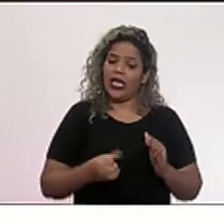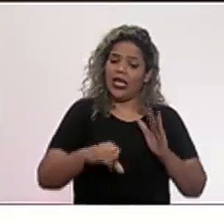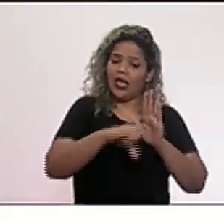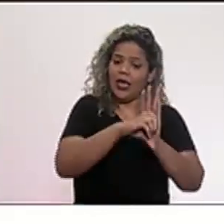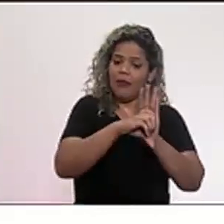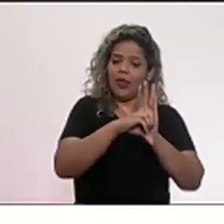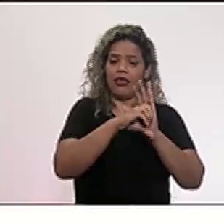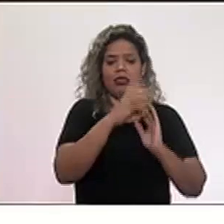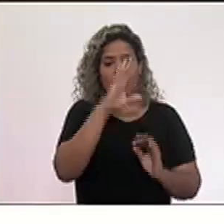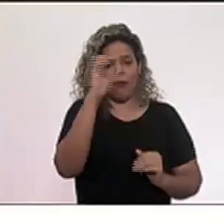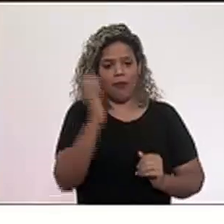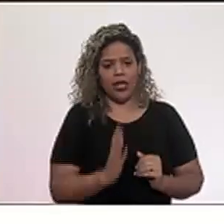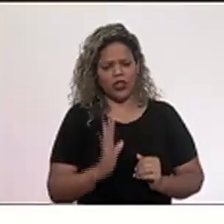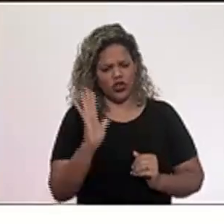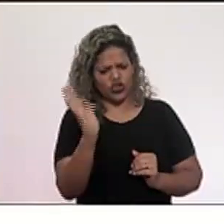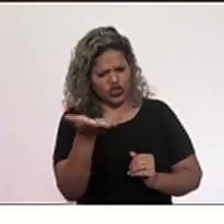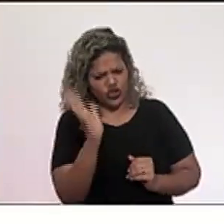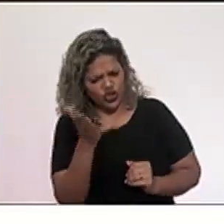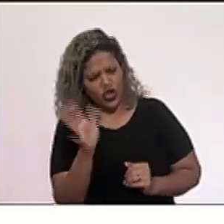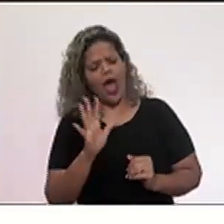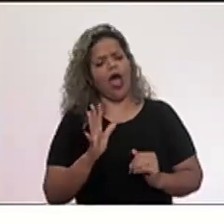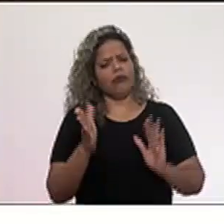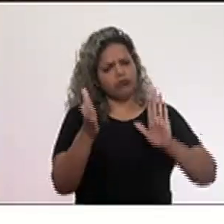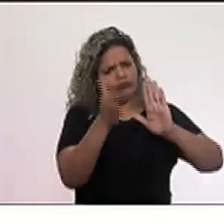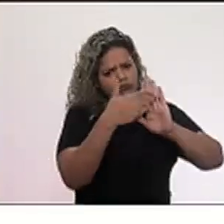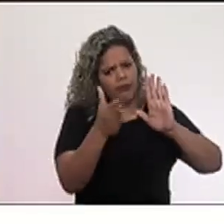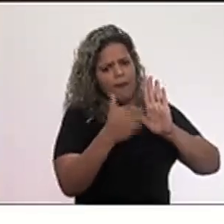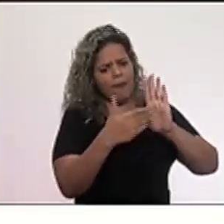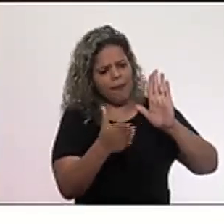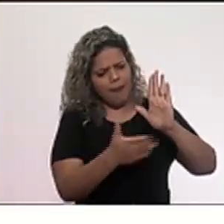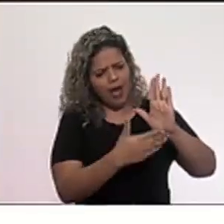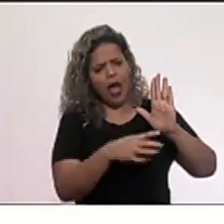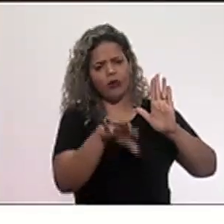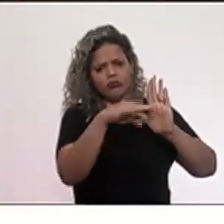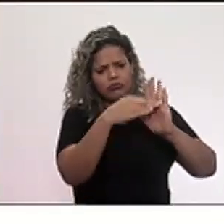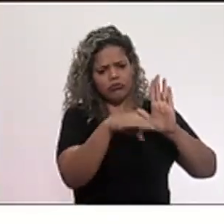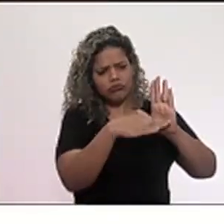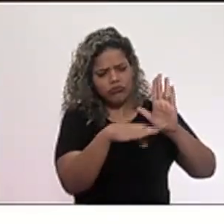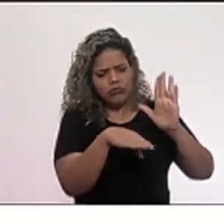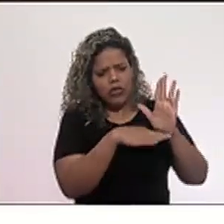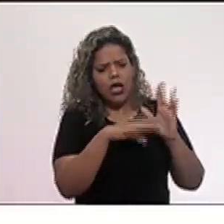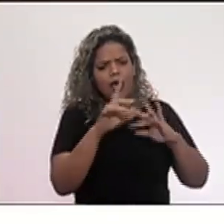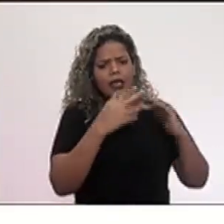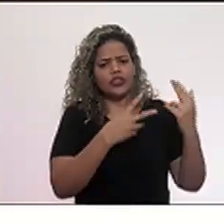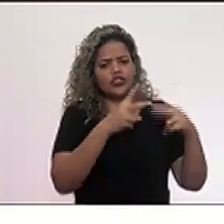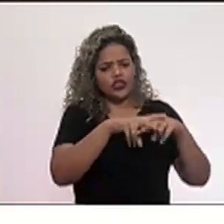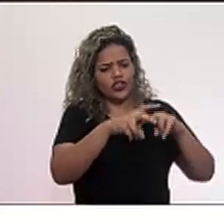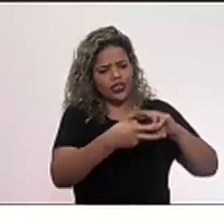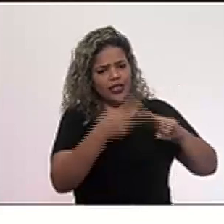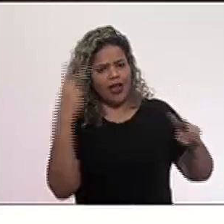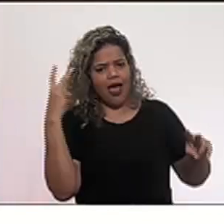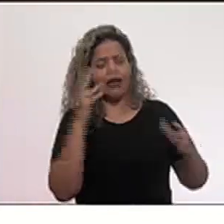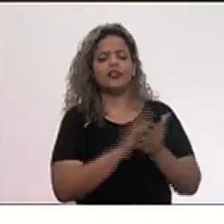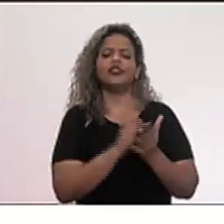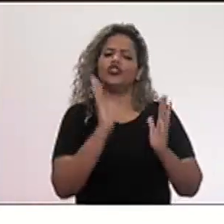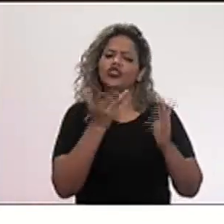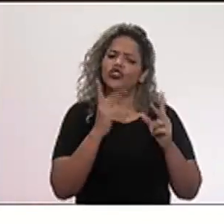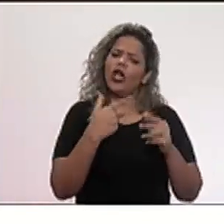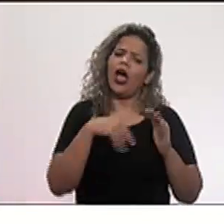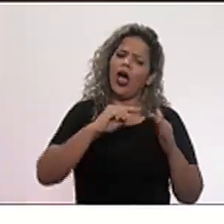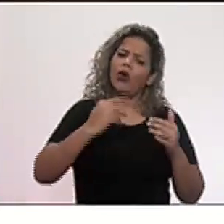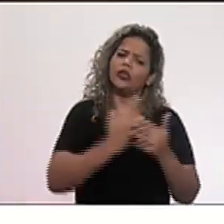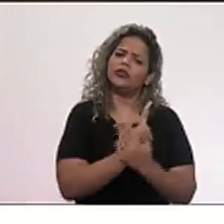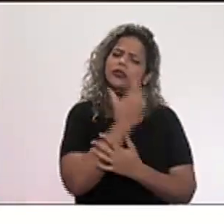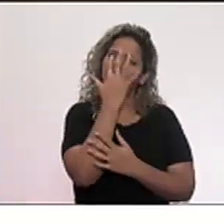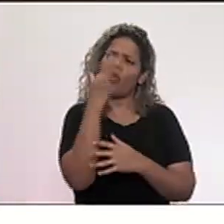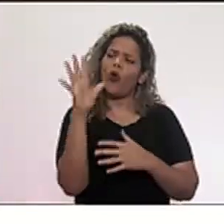Brasil já é pautada por esse criminoso espírito de desencarceramento. Já há no